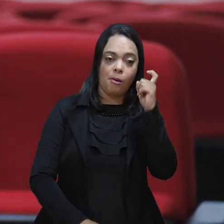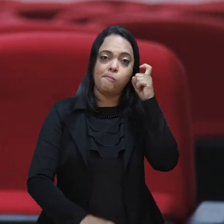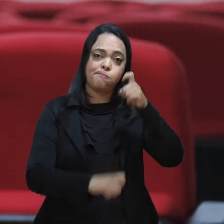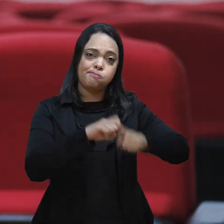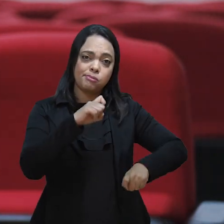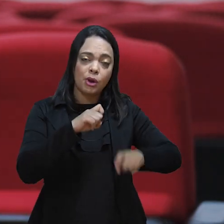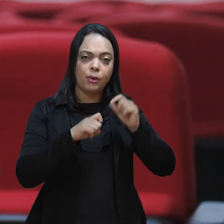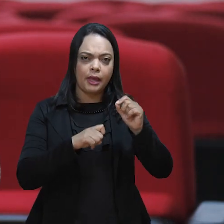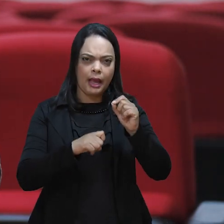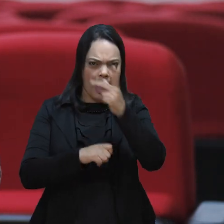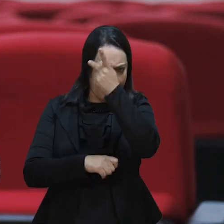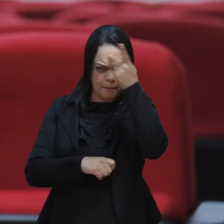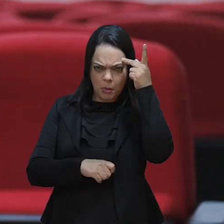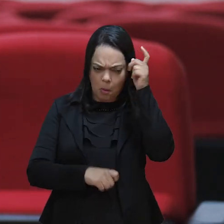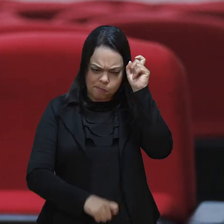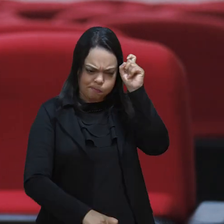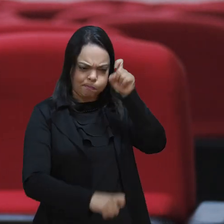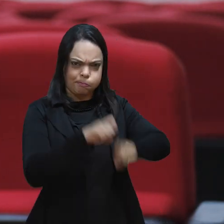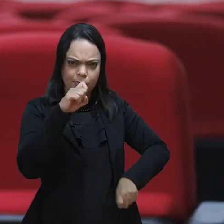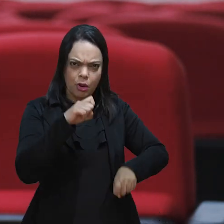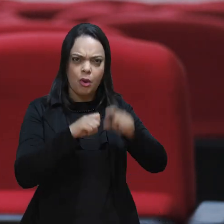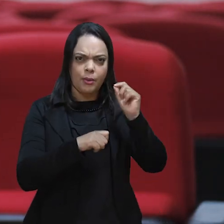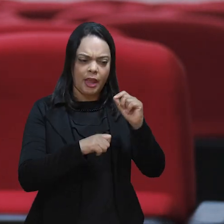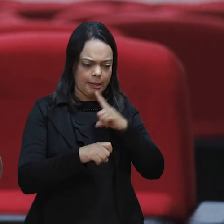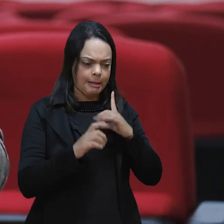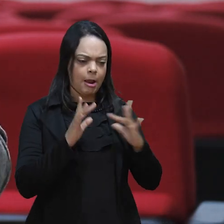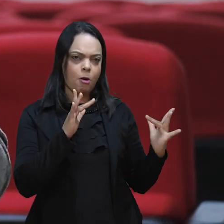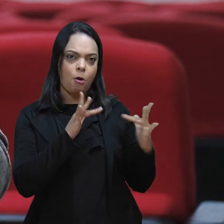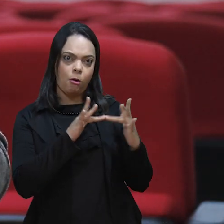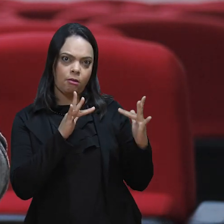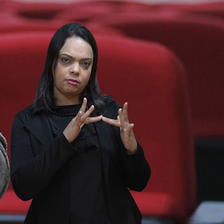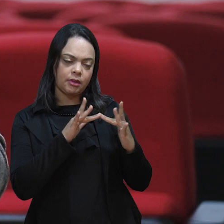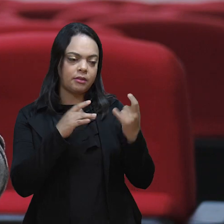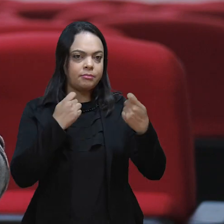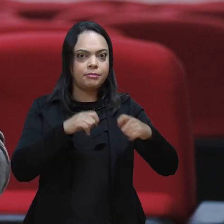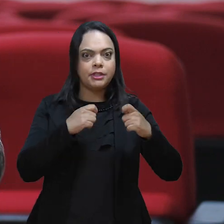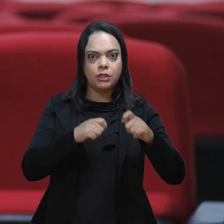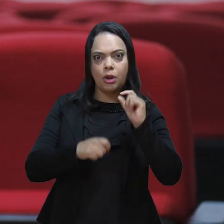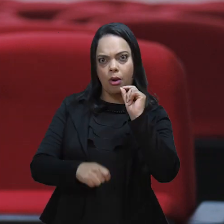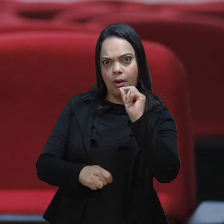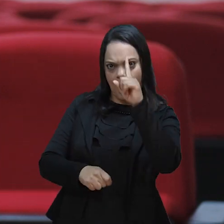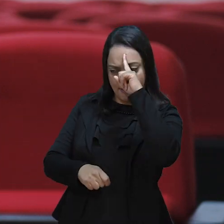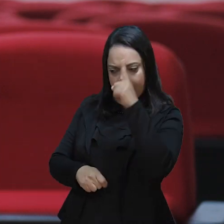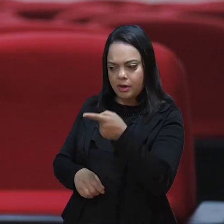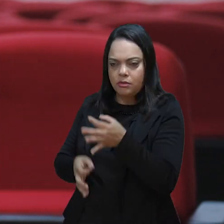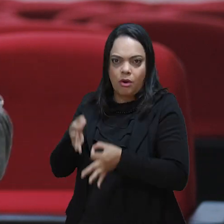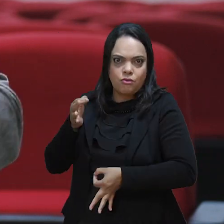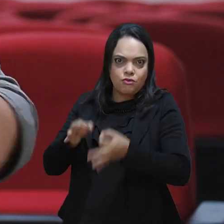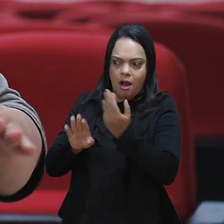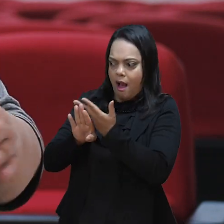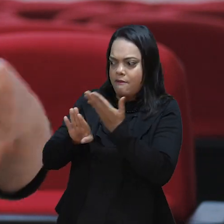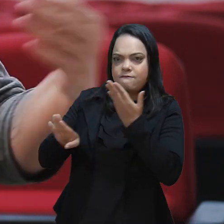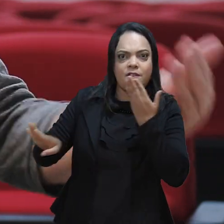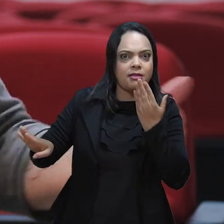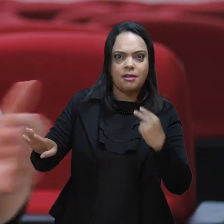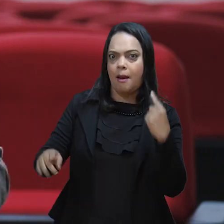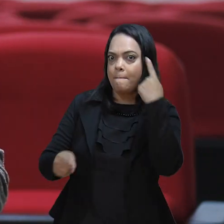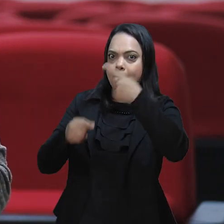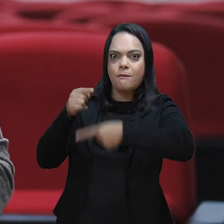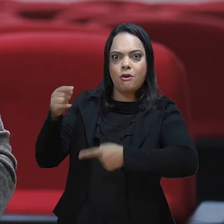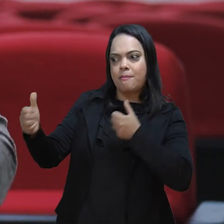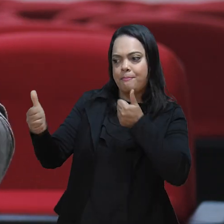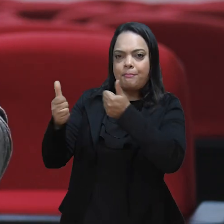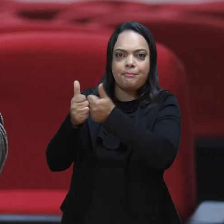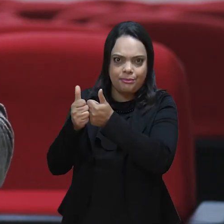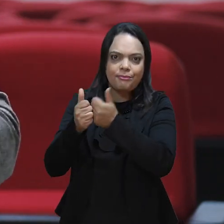e que o agressor era próximo dela, ela precisa de uma medida que a proteja, que impõe a ele que não chegue próximo